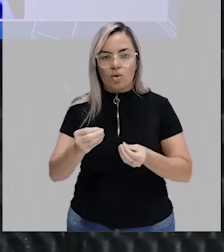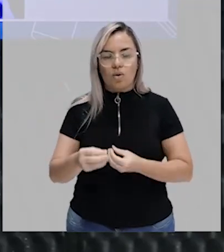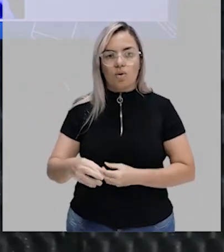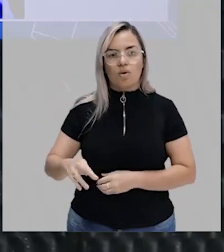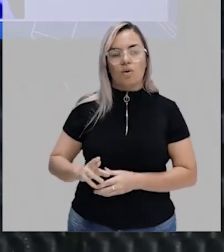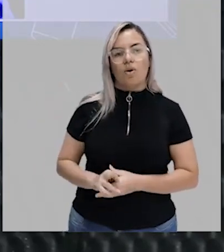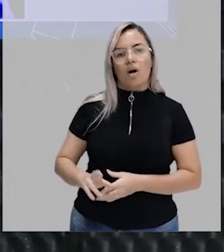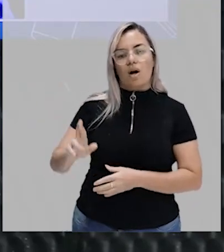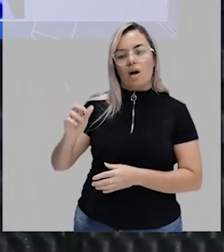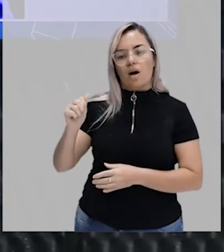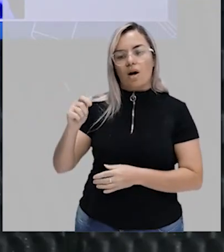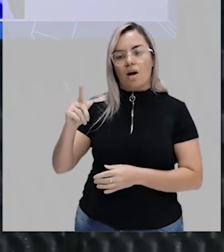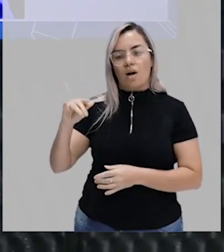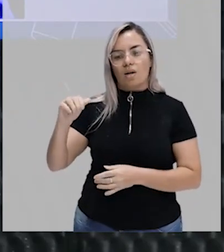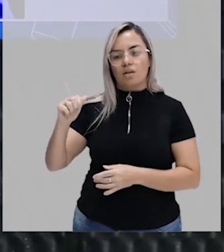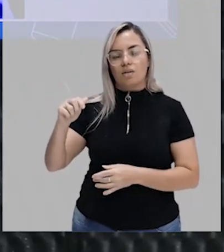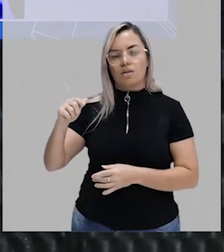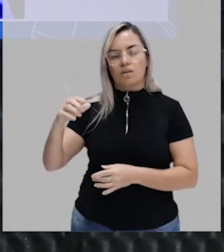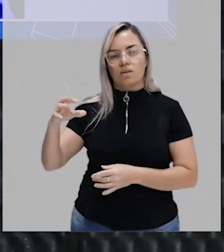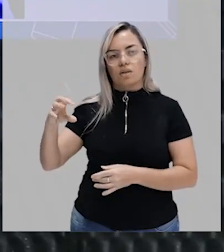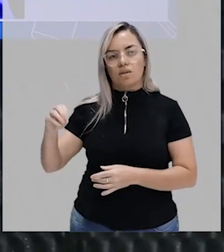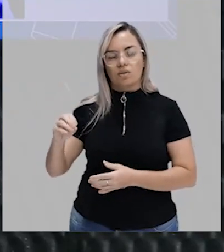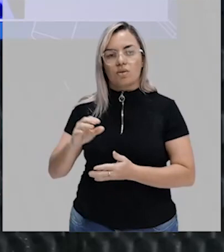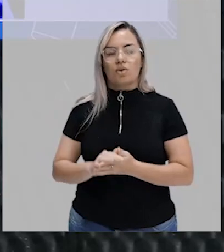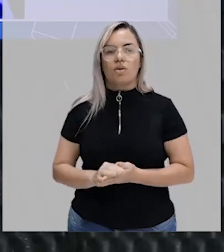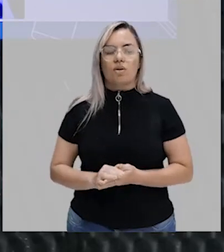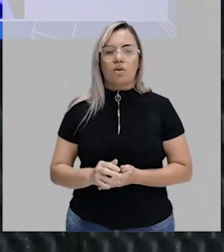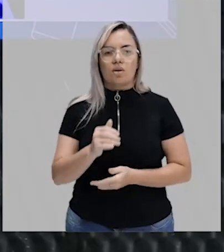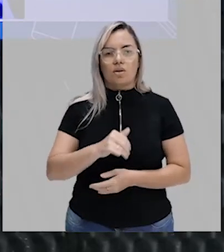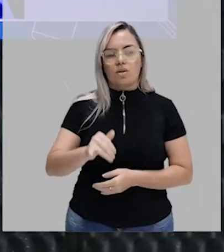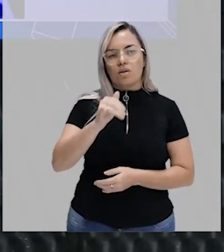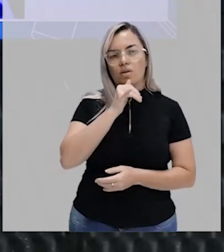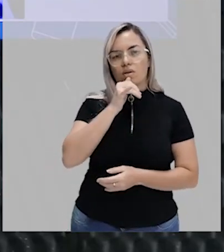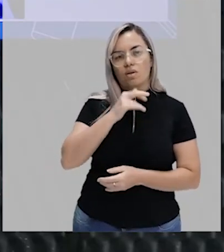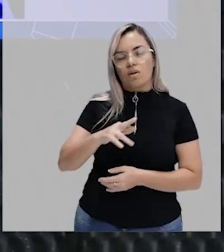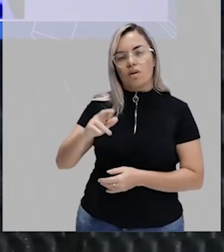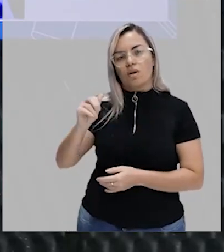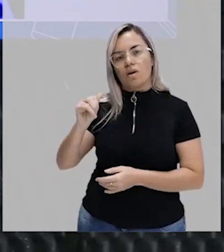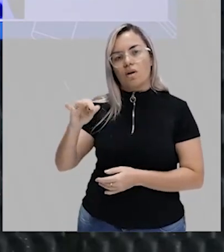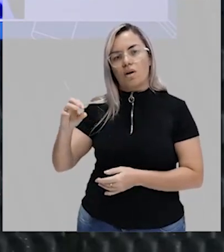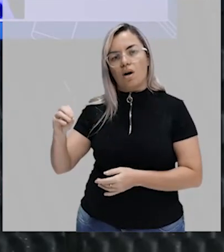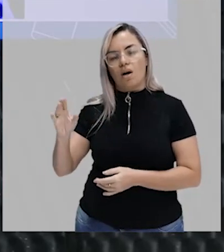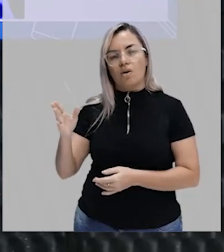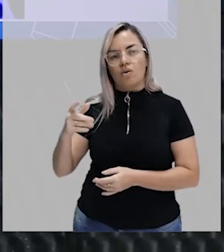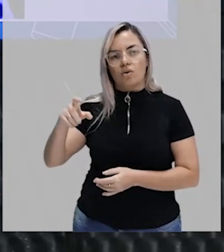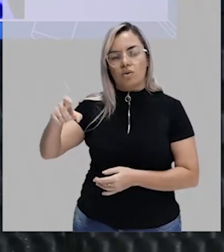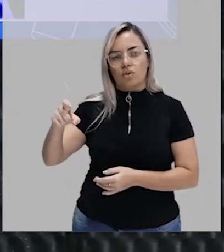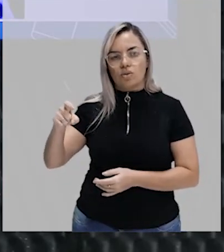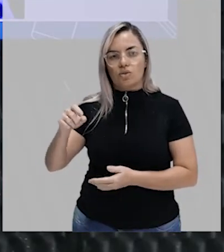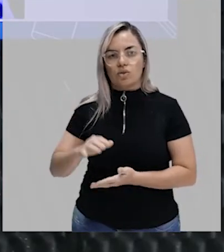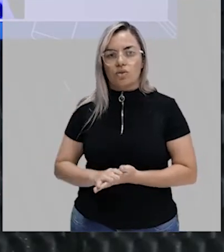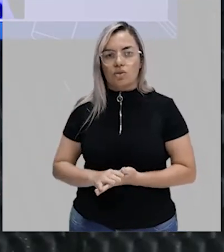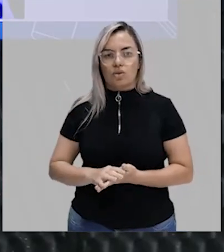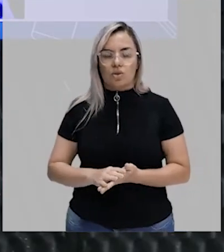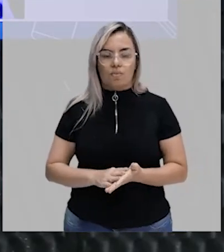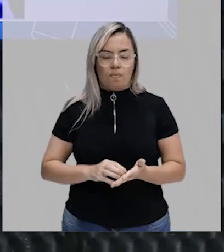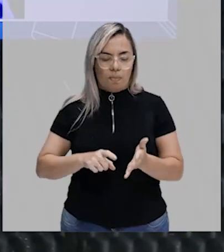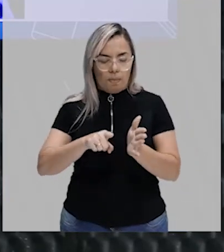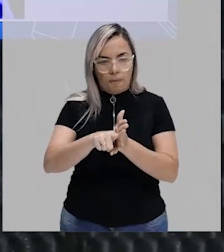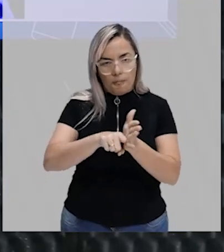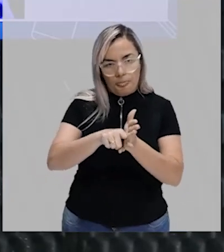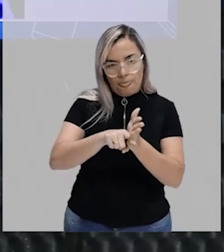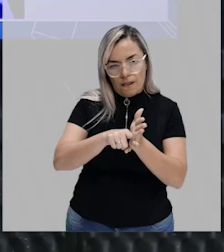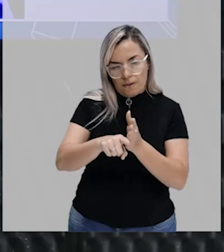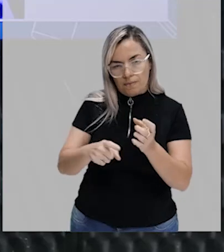Sabe raio-x? Pois é, você não pode ficar fazendo exame de raio-x com muita frequência. Então, existe uma quantidade máxima que a